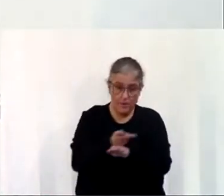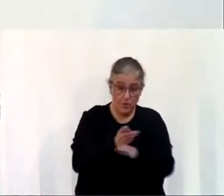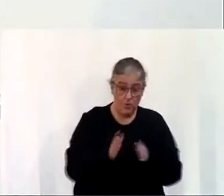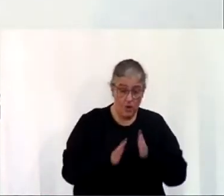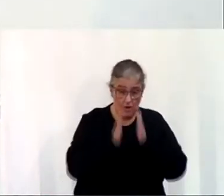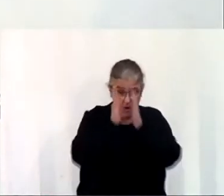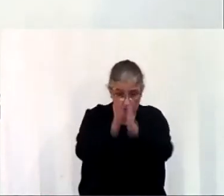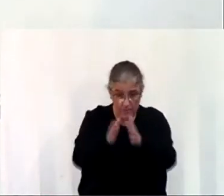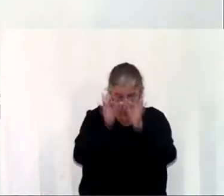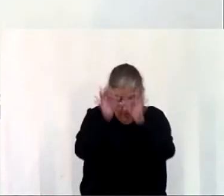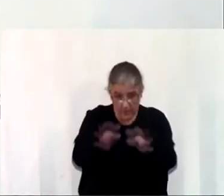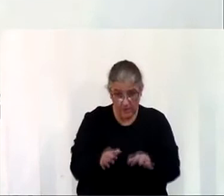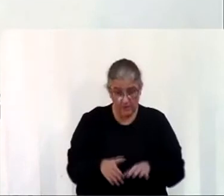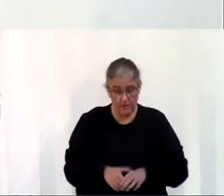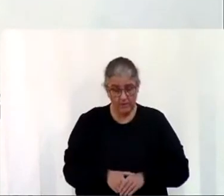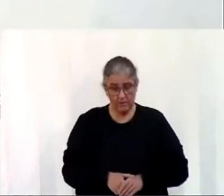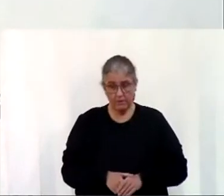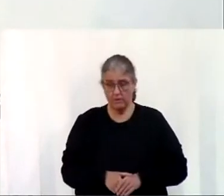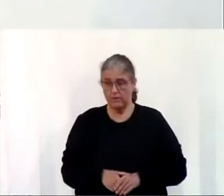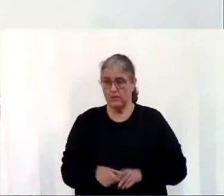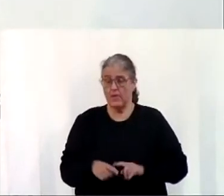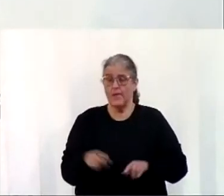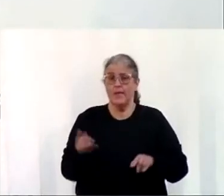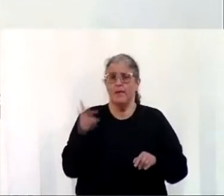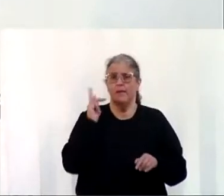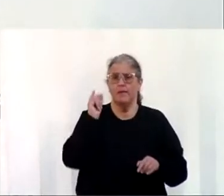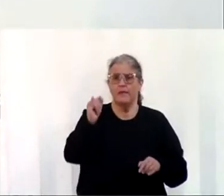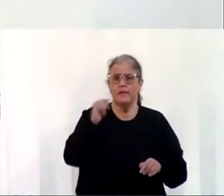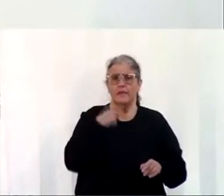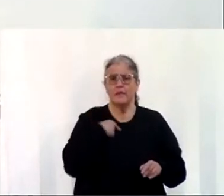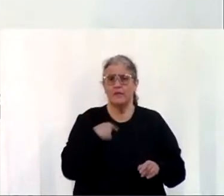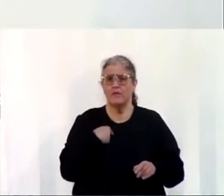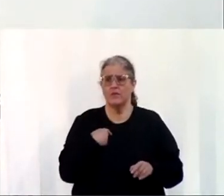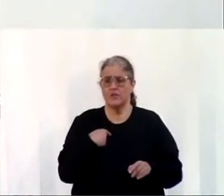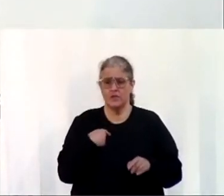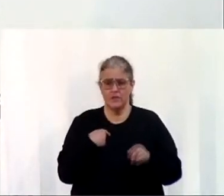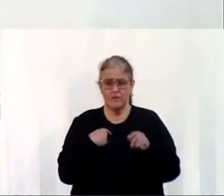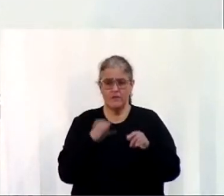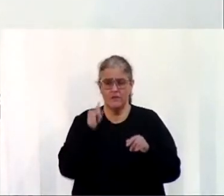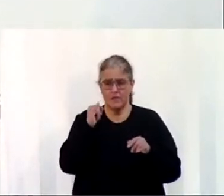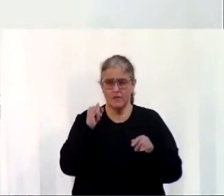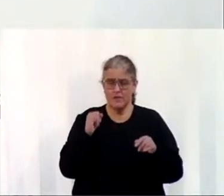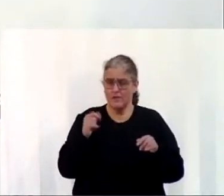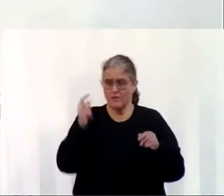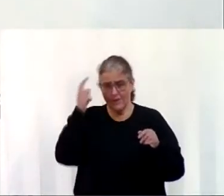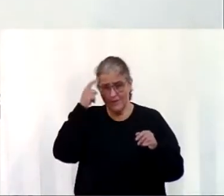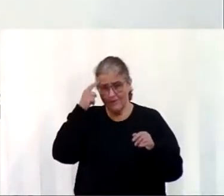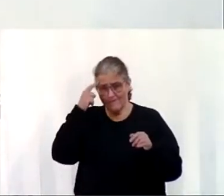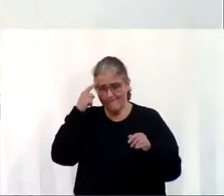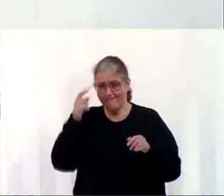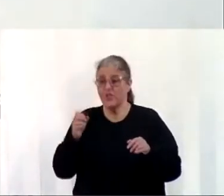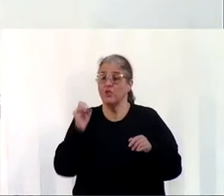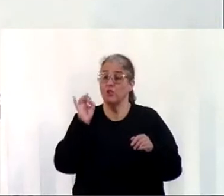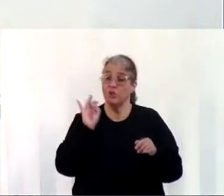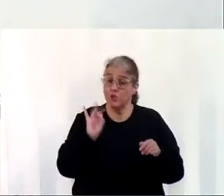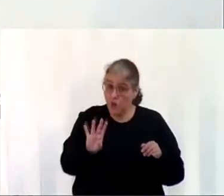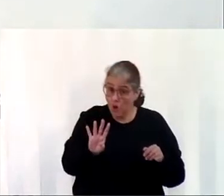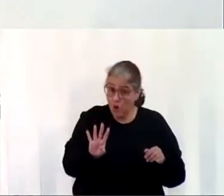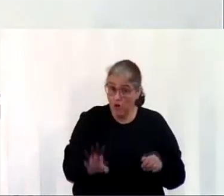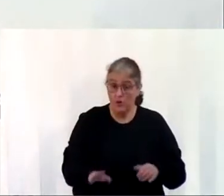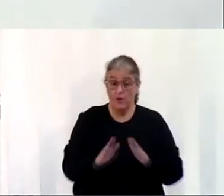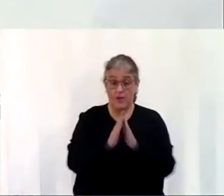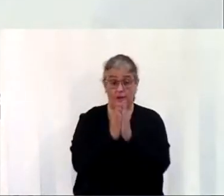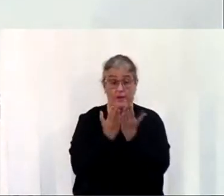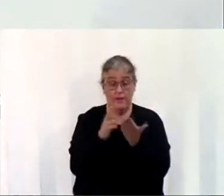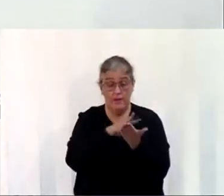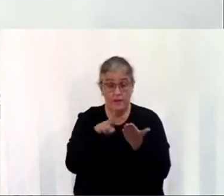vai recobrar o sentido a partir da leitura das Escrituras e da oração. Você não vai recobrar o sentido da fé,